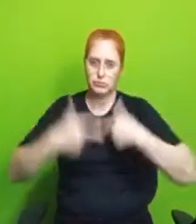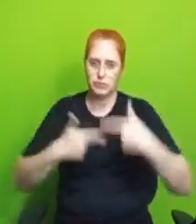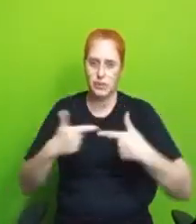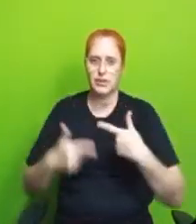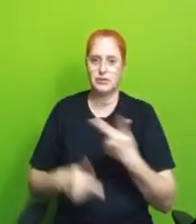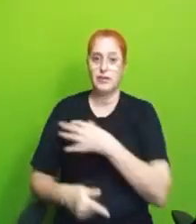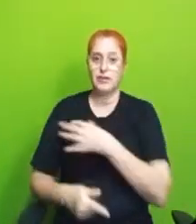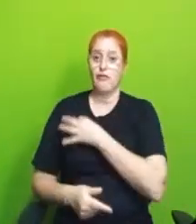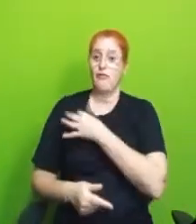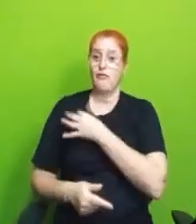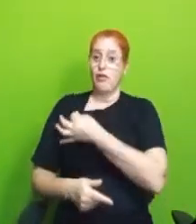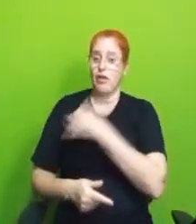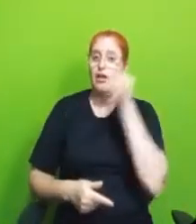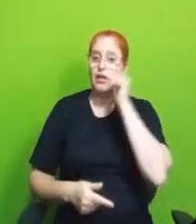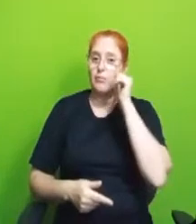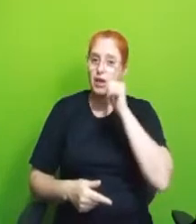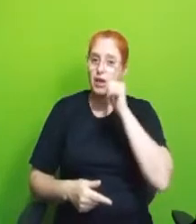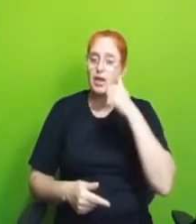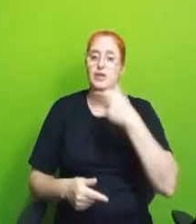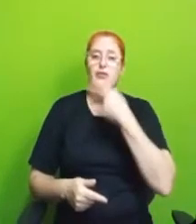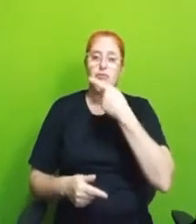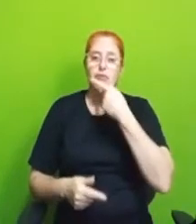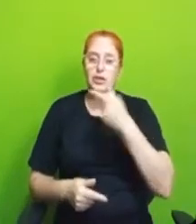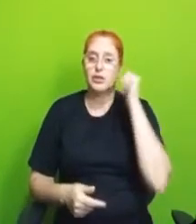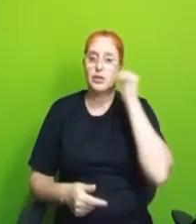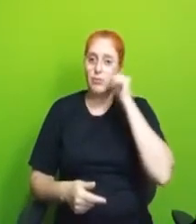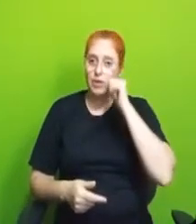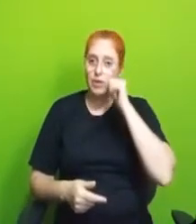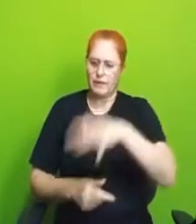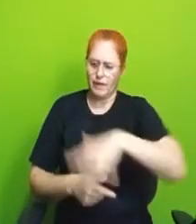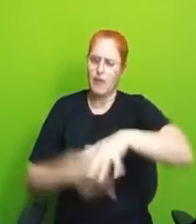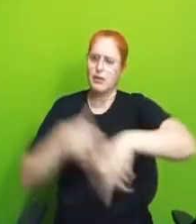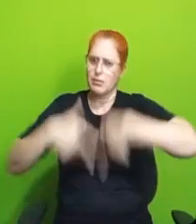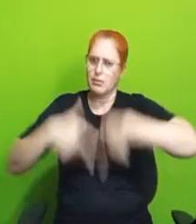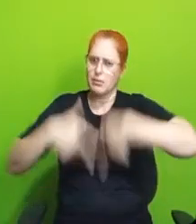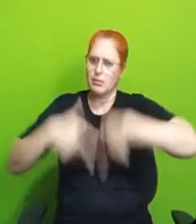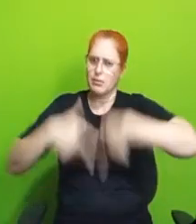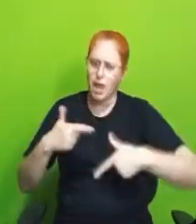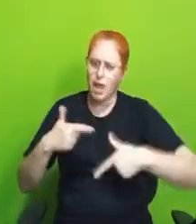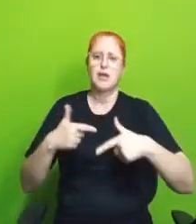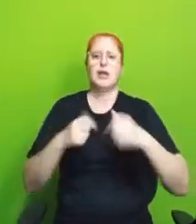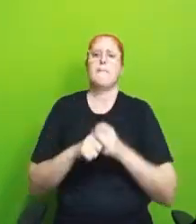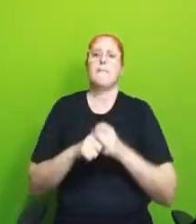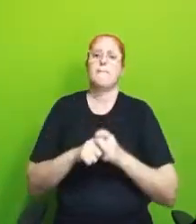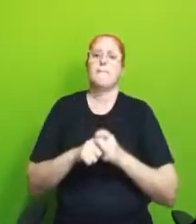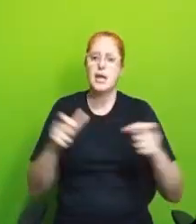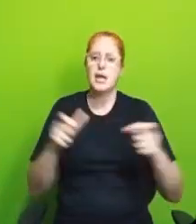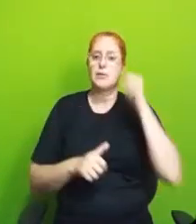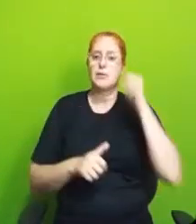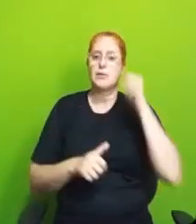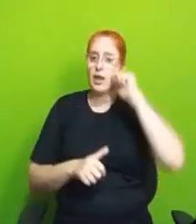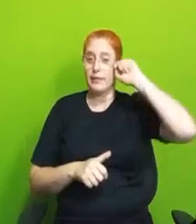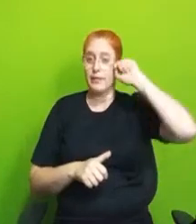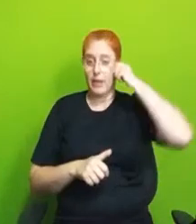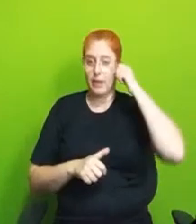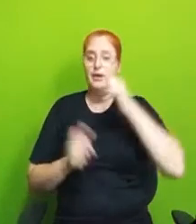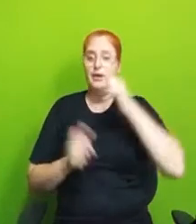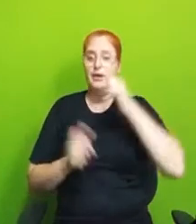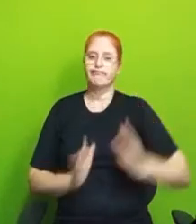mulheres. E no caso eu estou falando de mulheres da classe trabalhadora, em sua maioria racializadas, né, mulheres negras que estão nesse cotidiano. Há várias formas